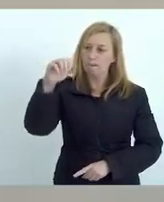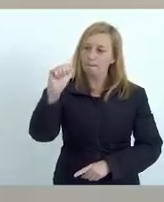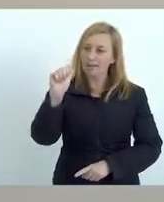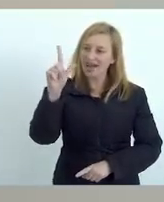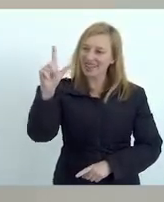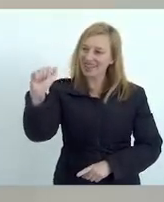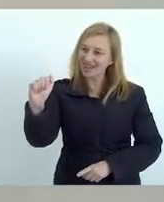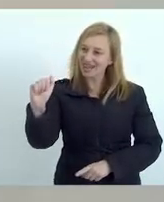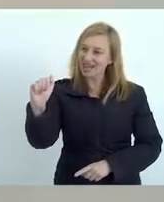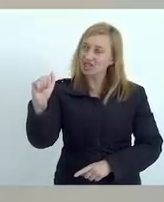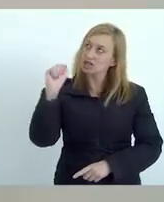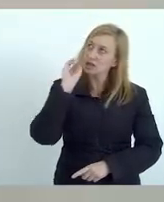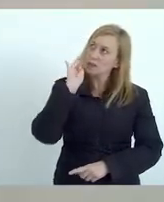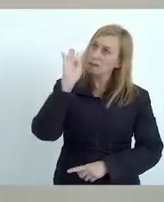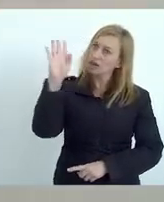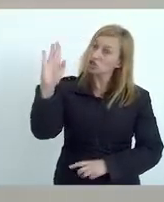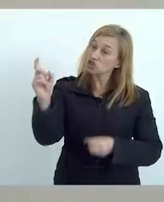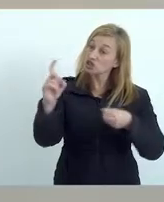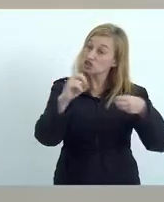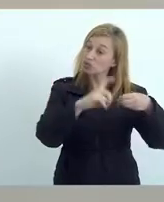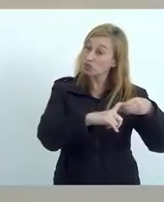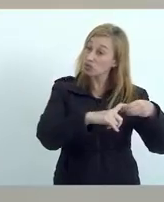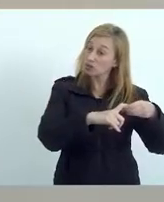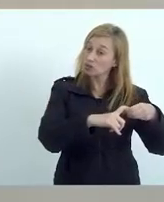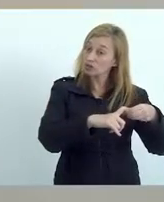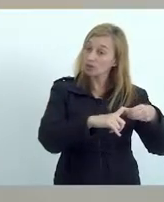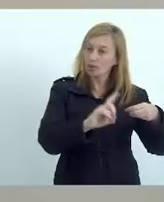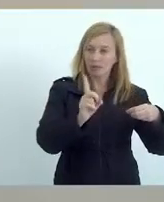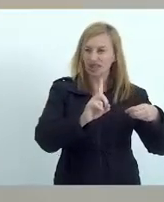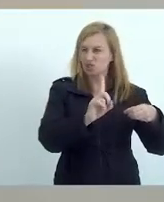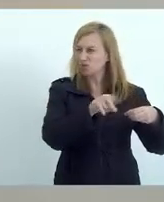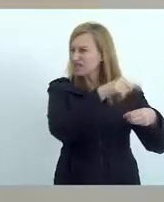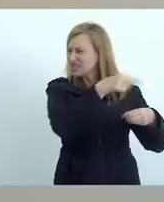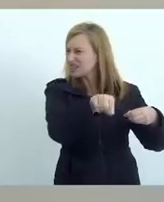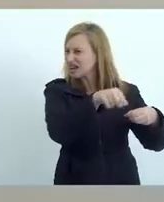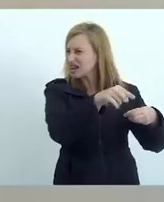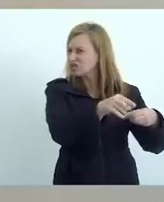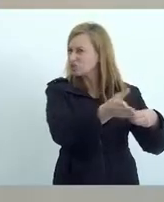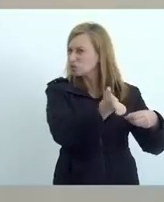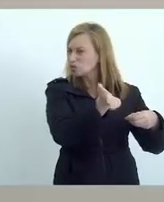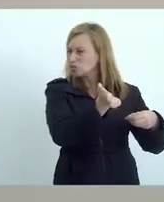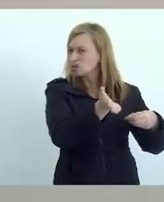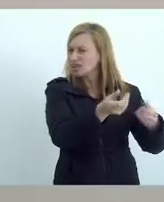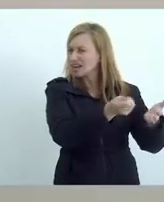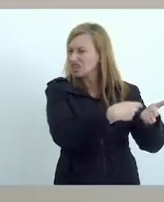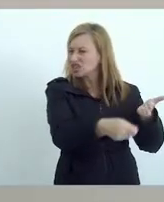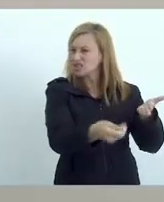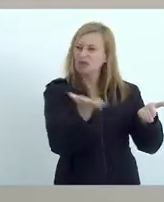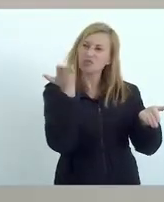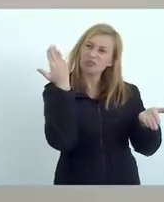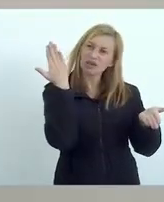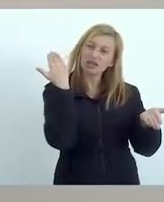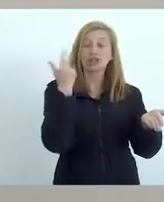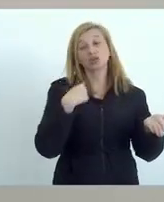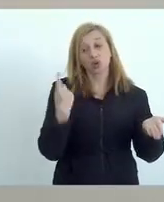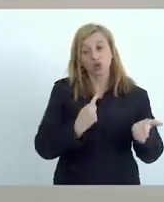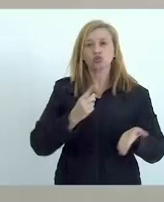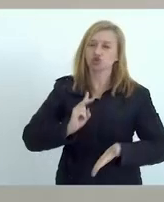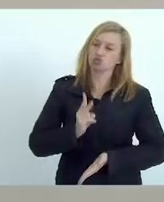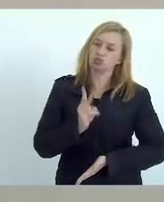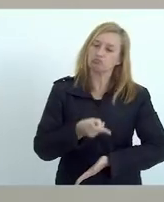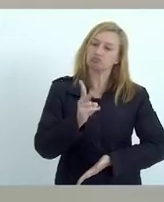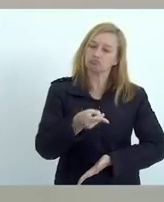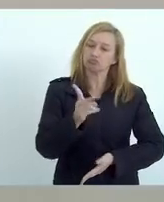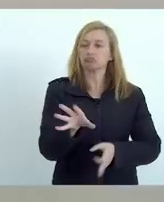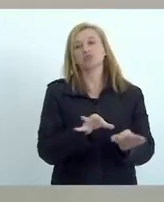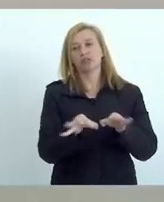ia imagina que seja retomado mas não seja desqualificado aquela aquele aquelas inscrições a gente continua